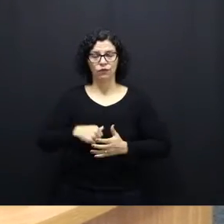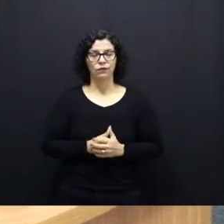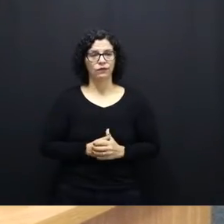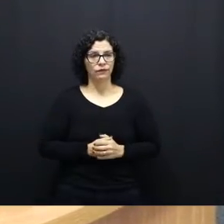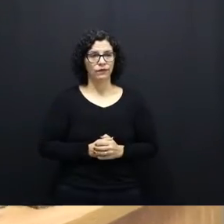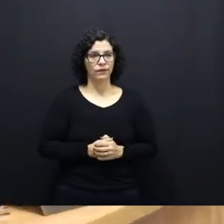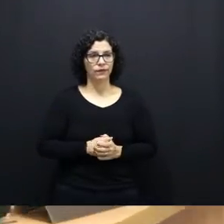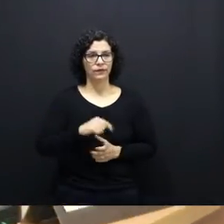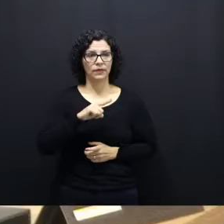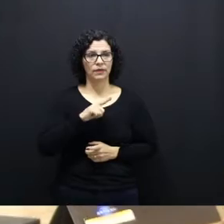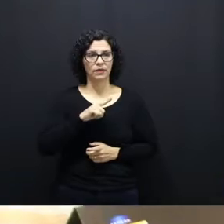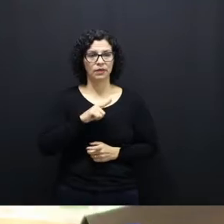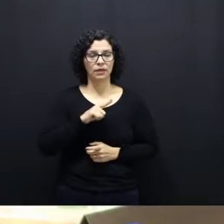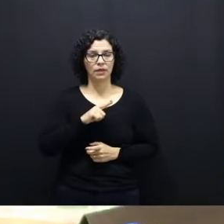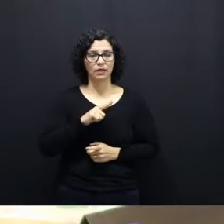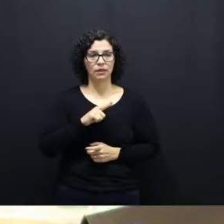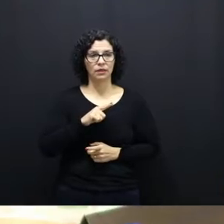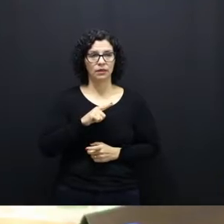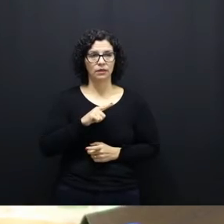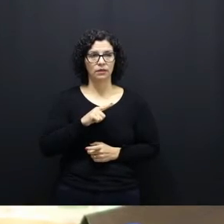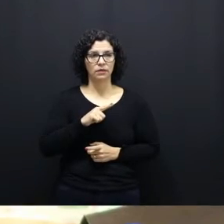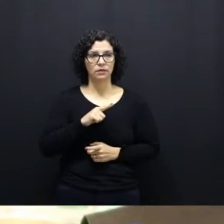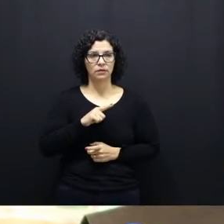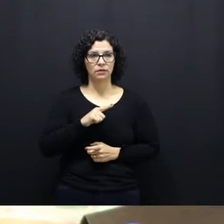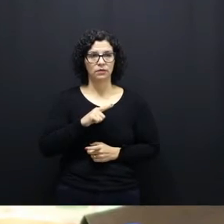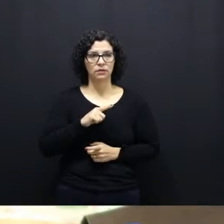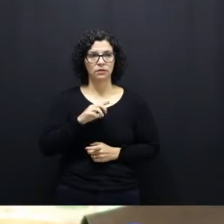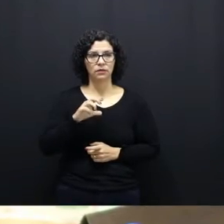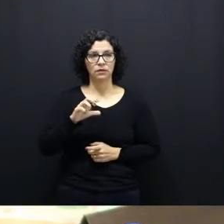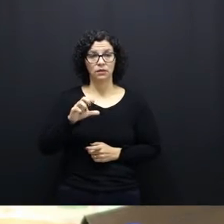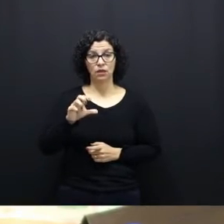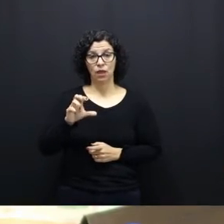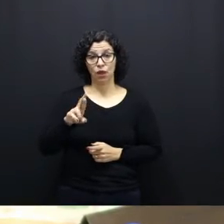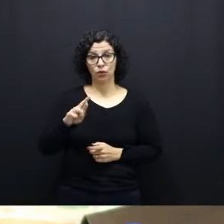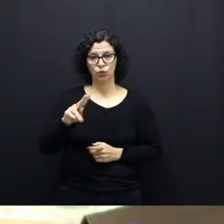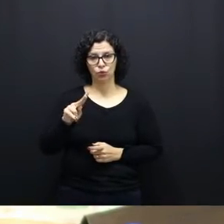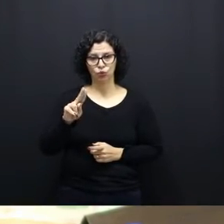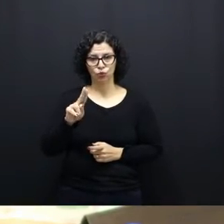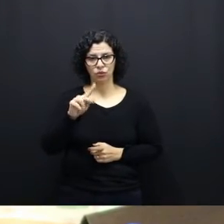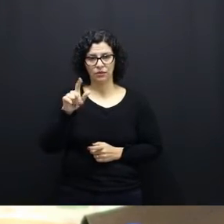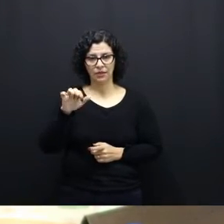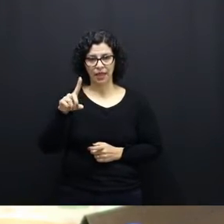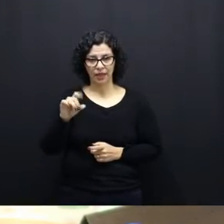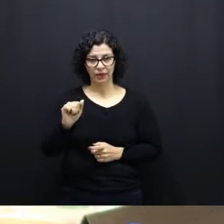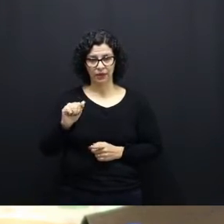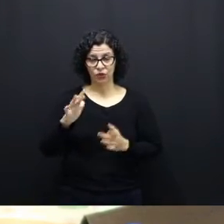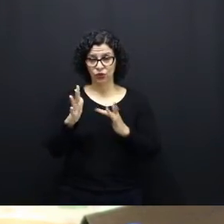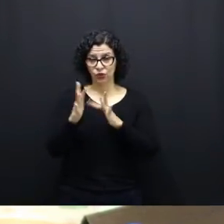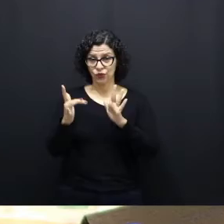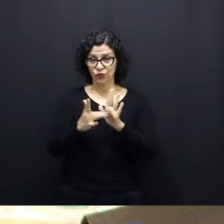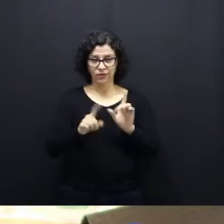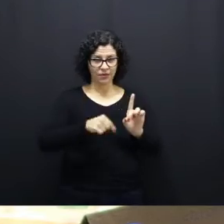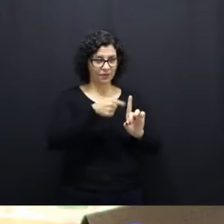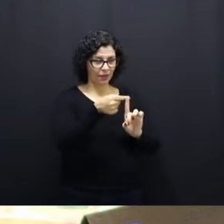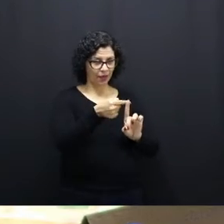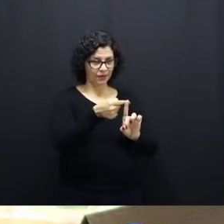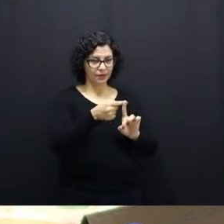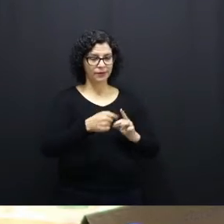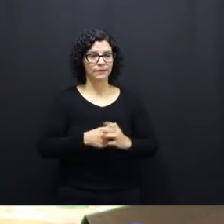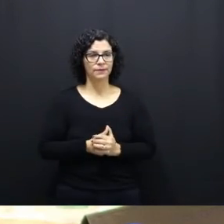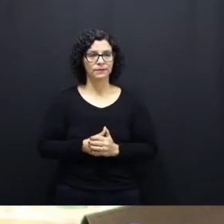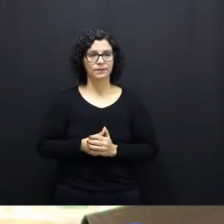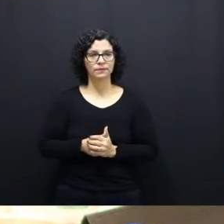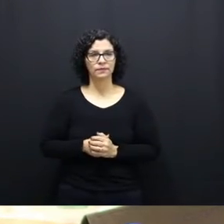um com o evento cruzada Jesus é mais essa esse evento da cruzada Jesus É mais